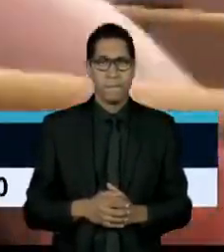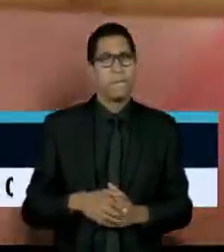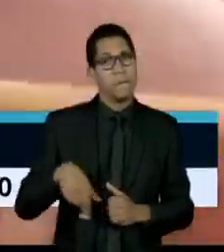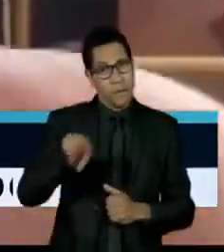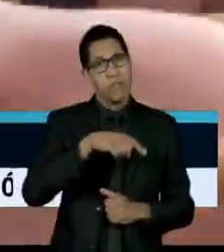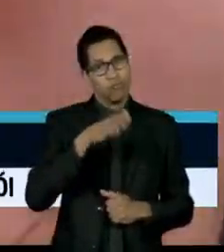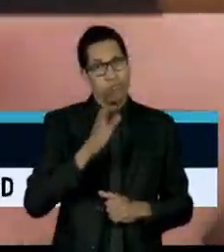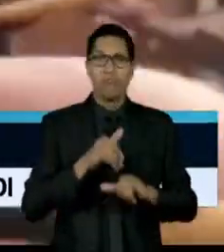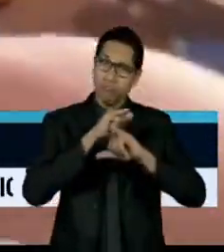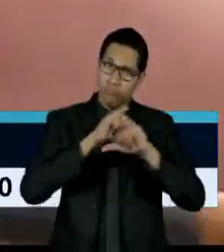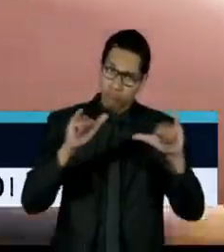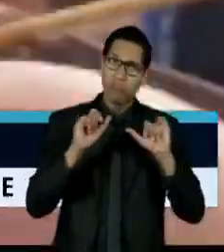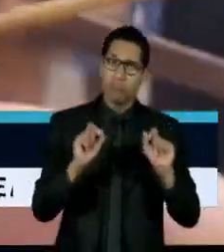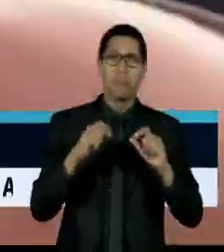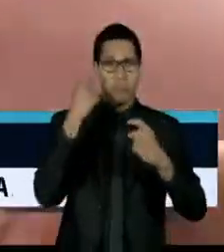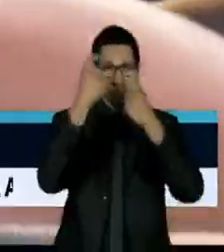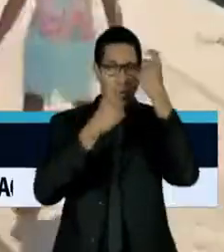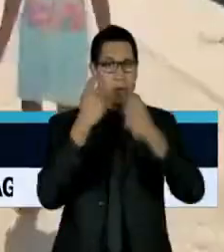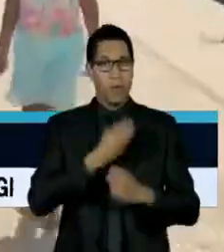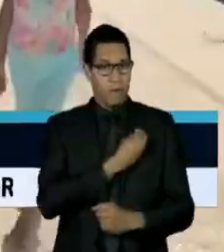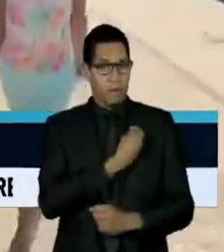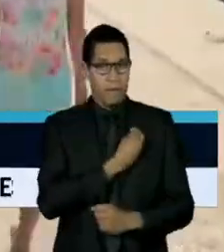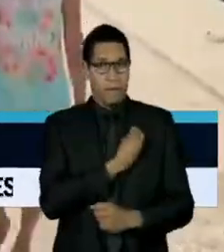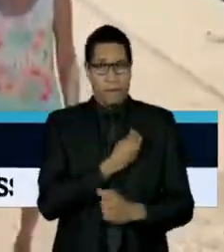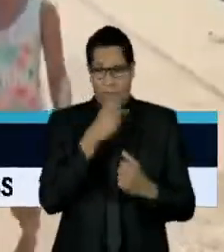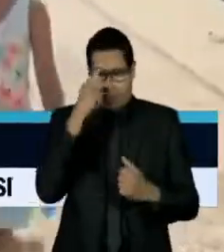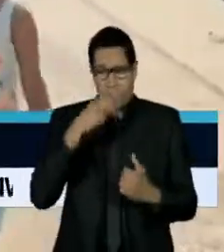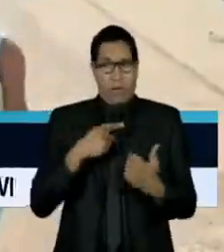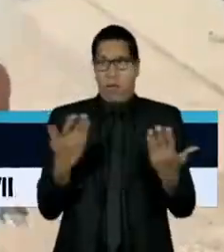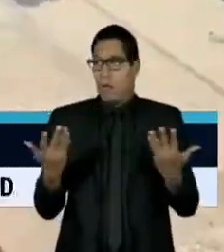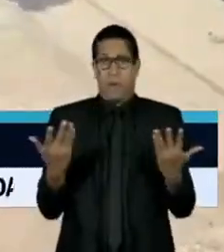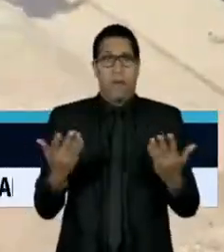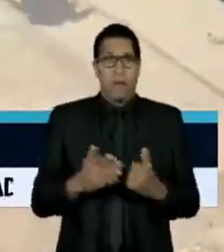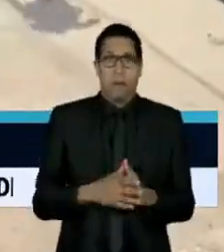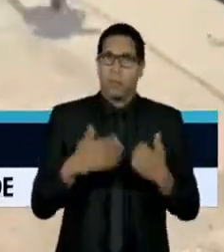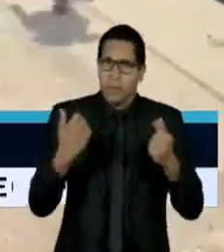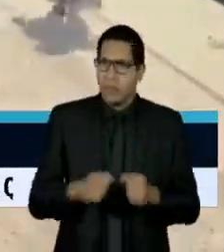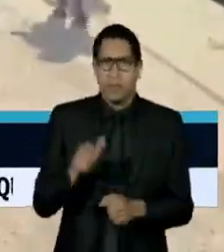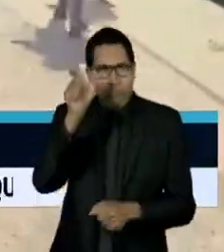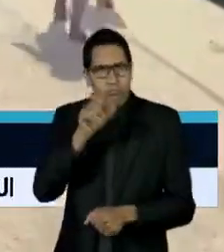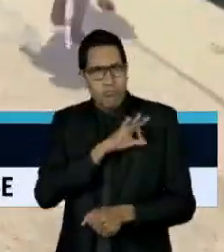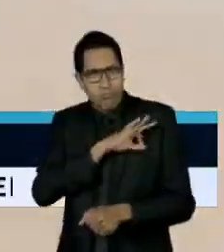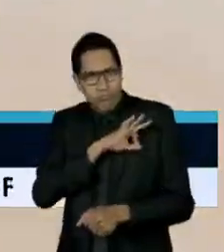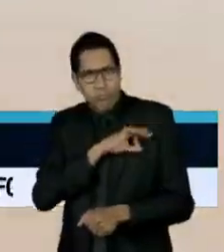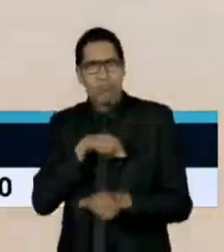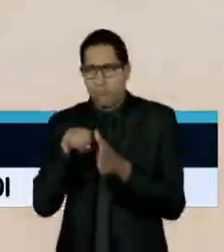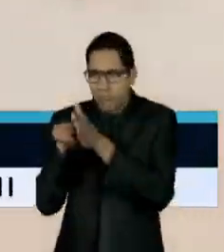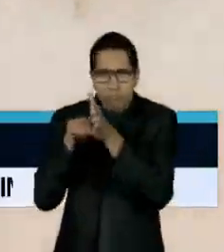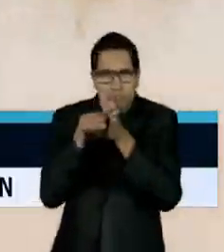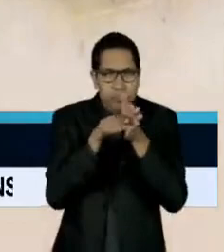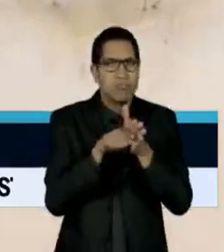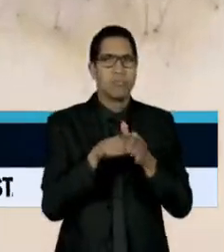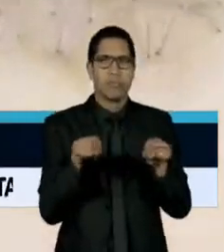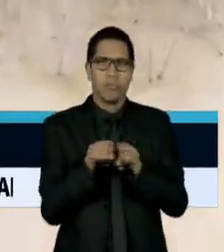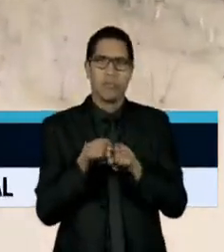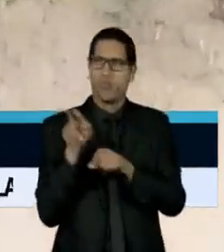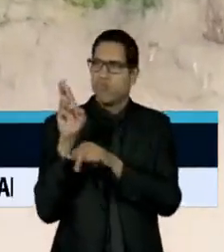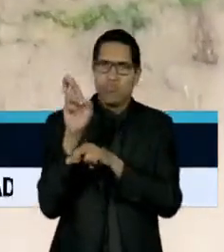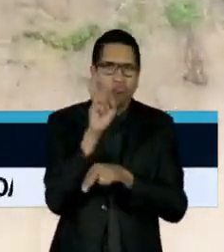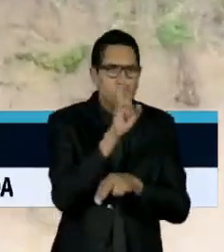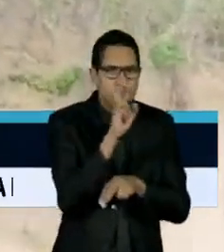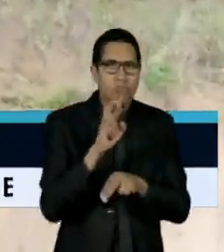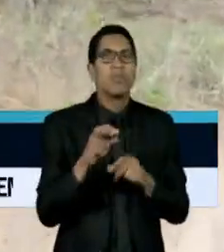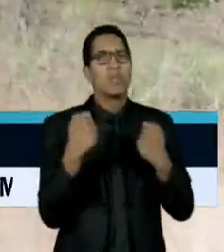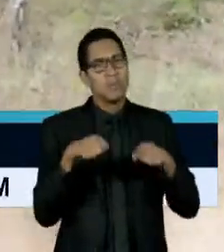estão preocupados com as próprias vidas, pedem aprofundamento nas investigações, fiscalização e fortalecimento